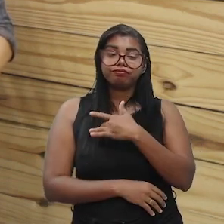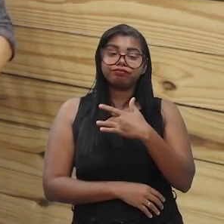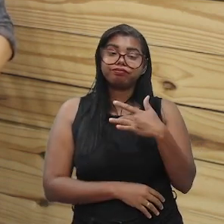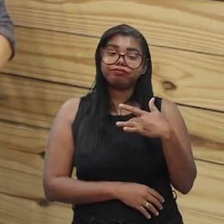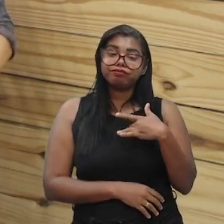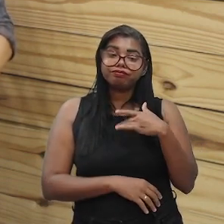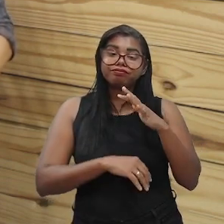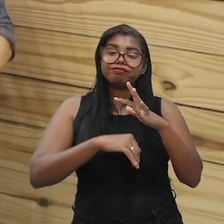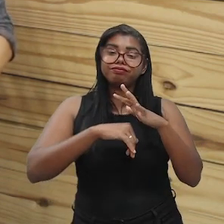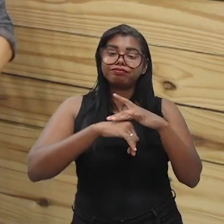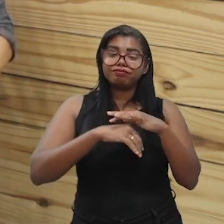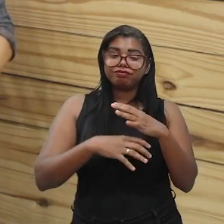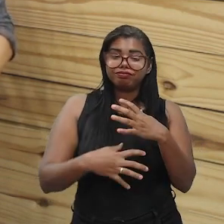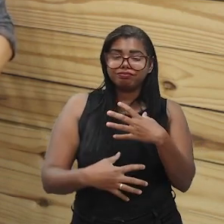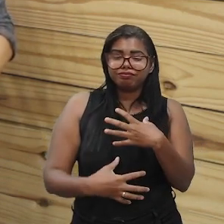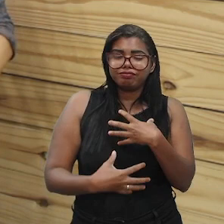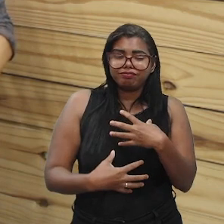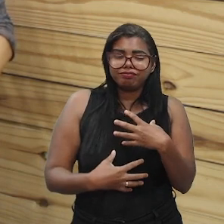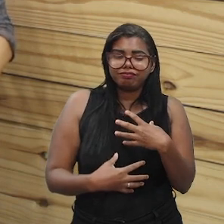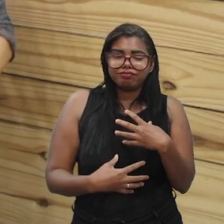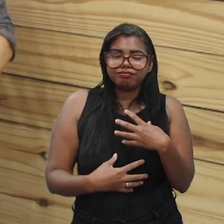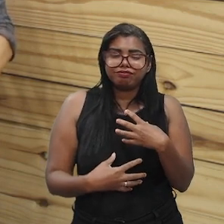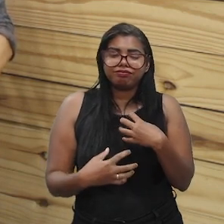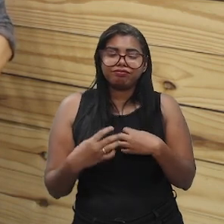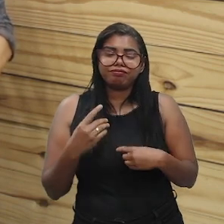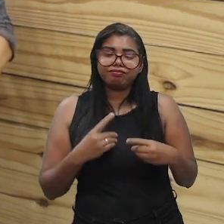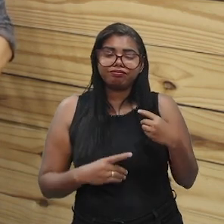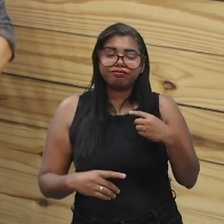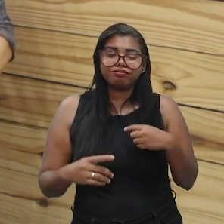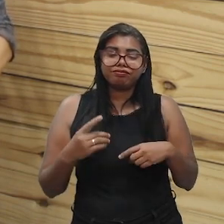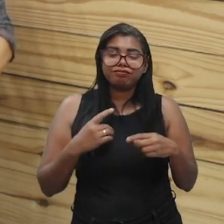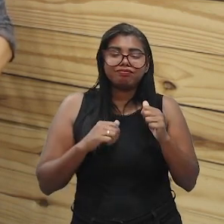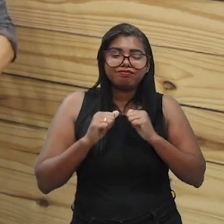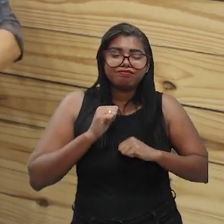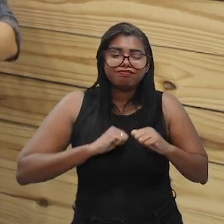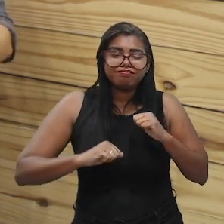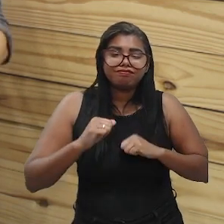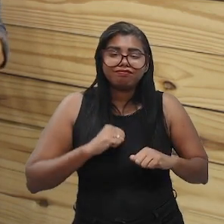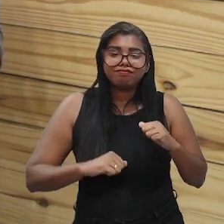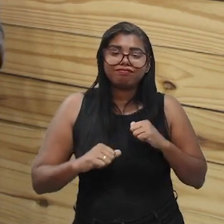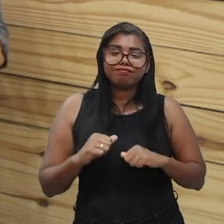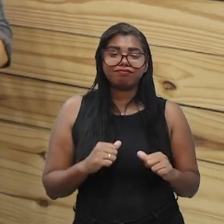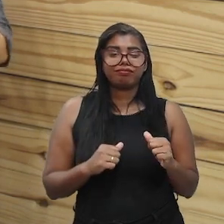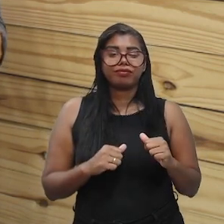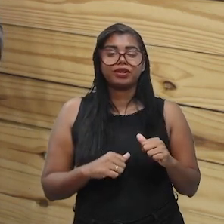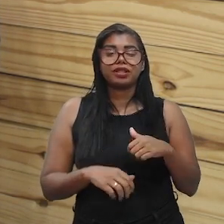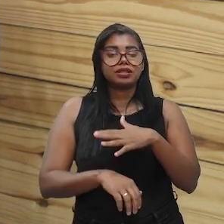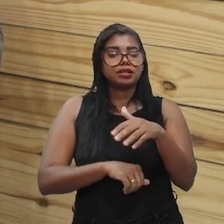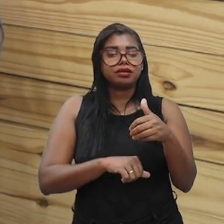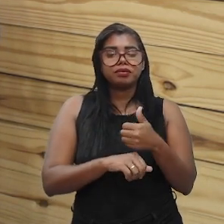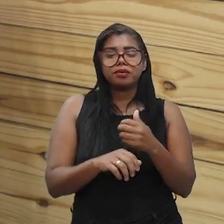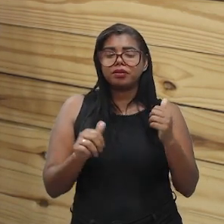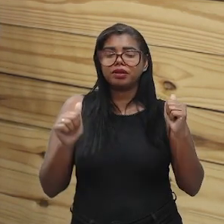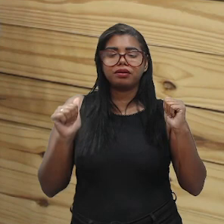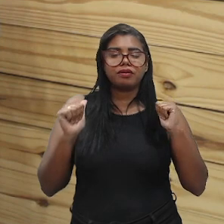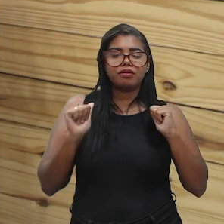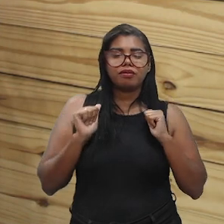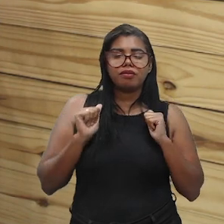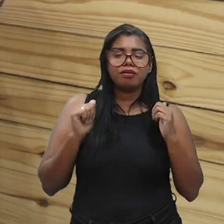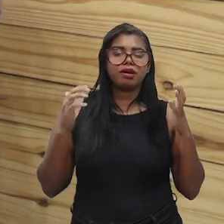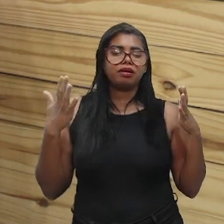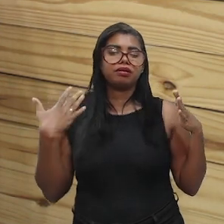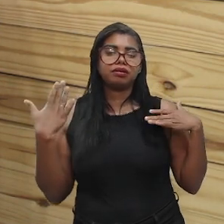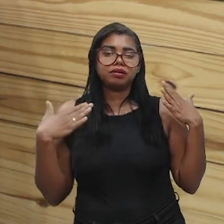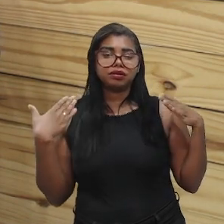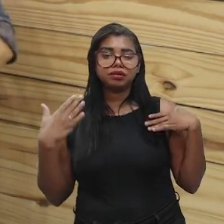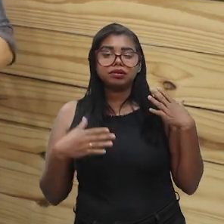alguma doença relacionada. Se eu não estou no meu ambiente de trabalho, estou no momento de lazer, no momento informal, que é muito sadio, inclusive